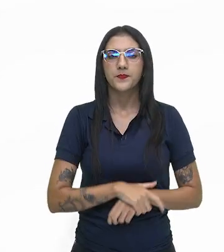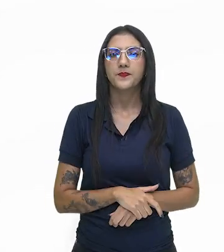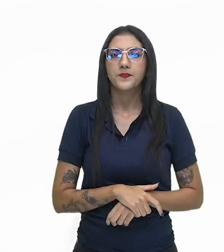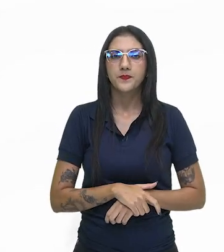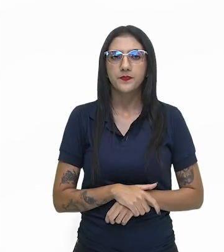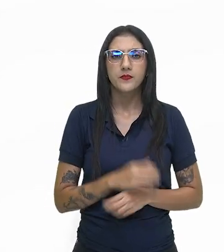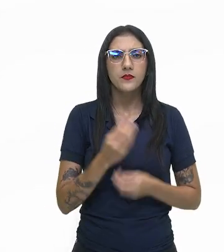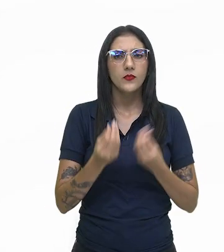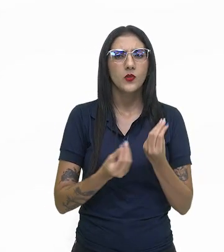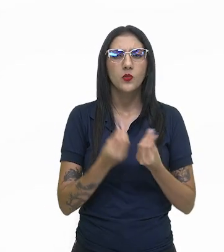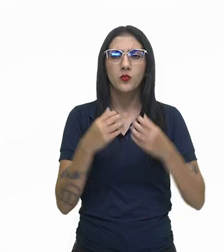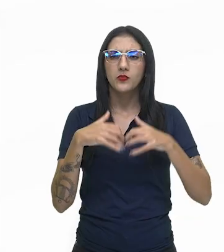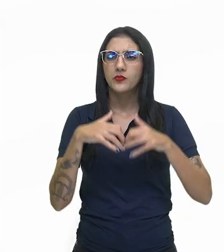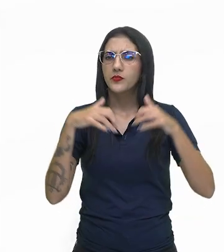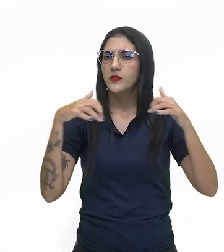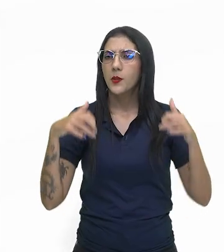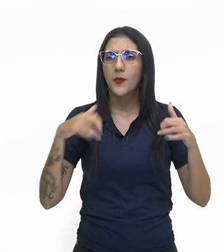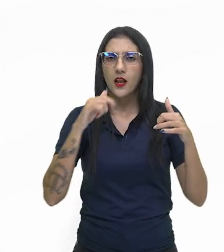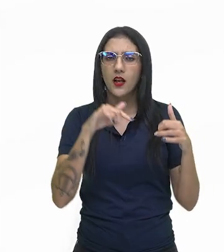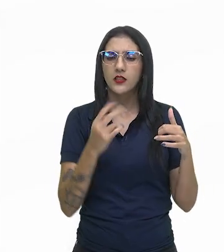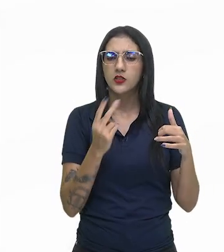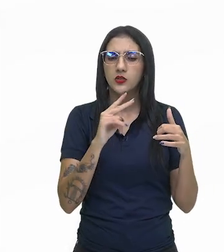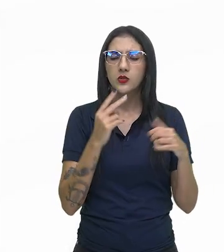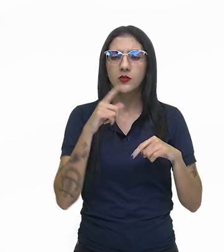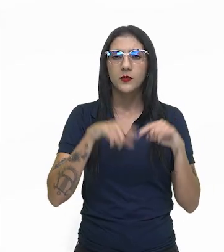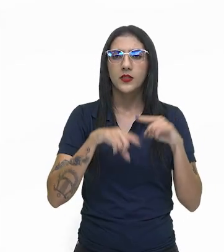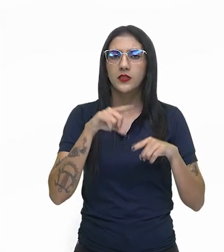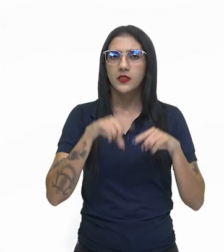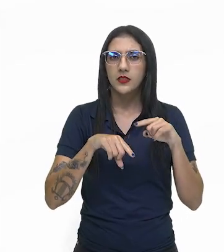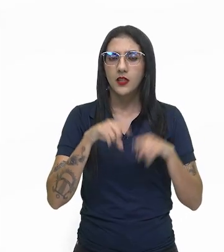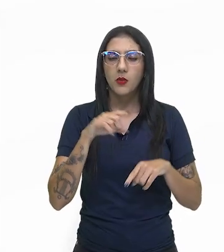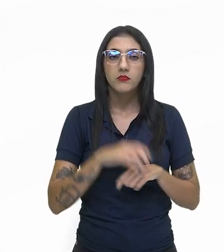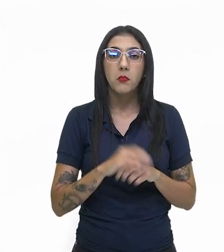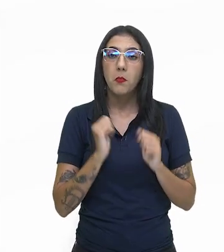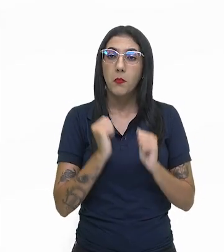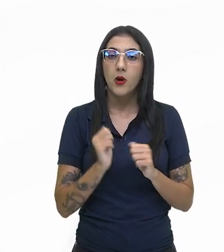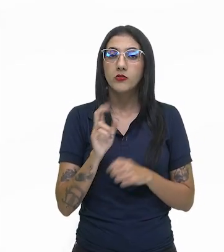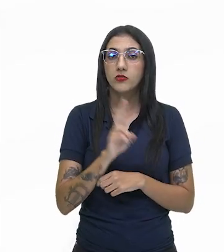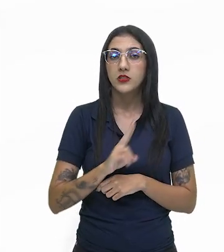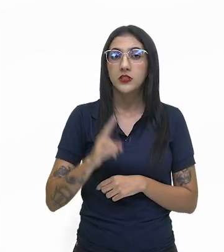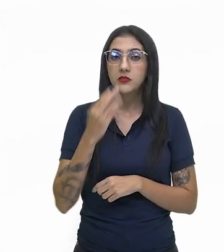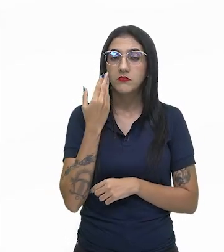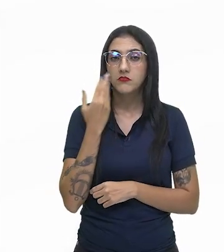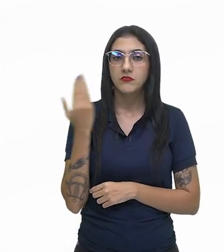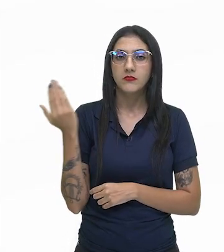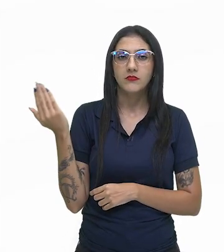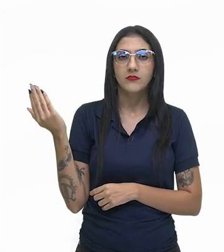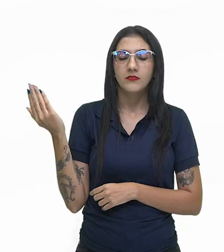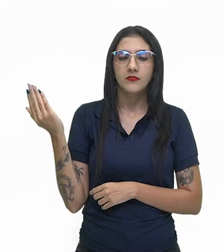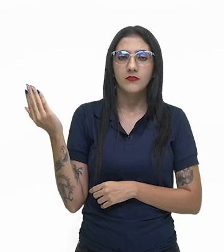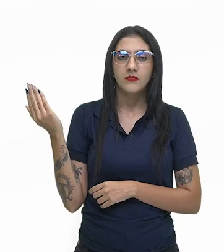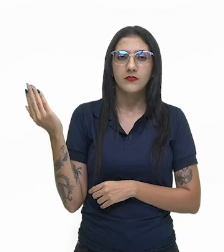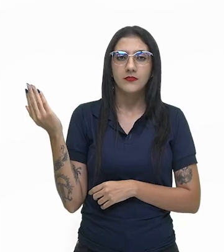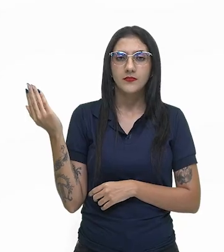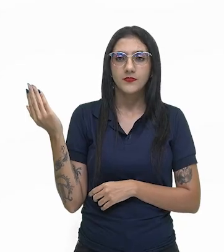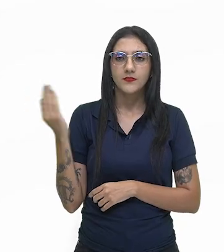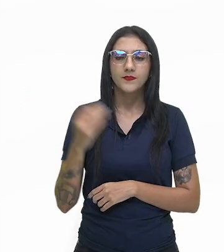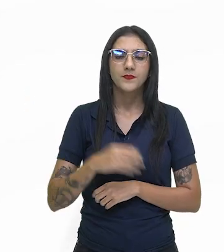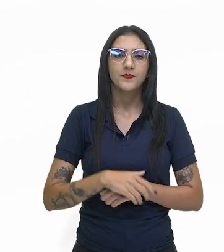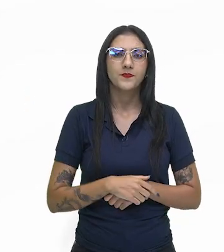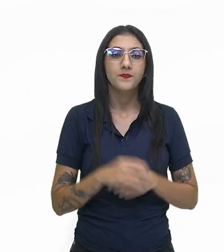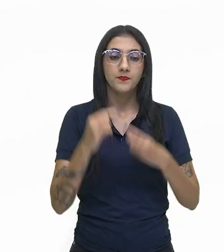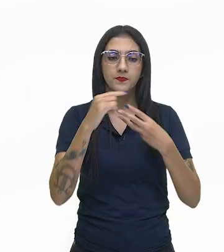para separar os componentes dessas misturas heterogêneas, eu posso utilizar a filtração, a decantação e a